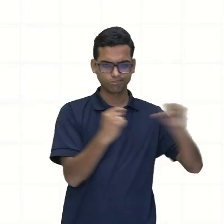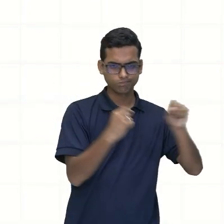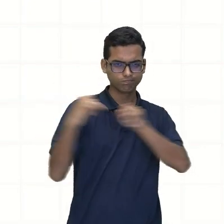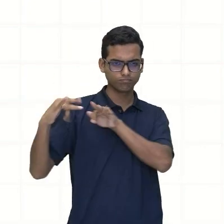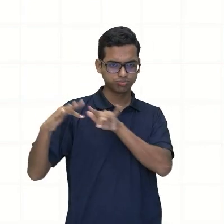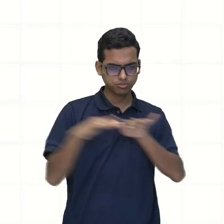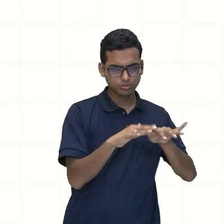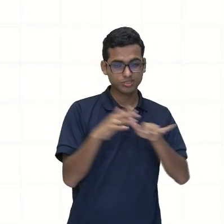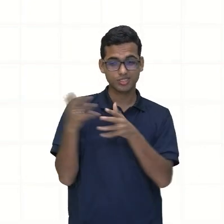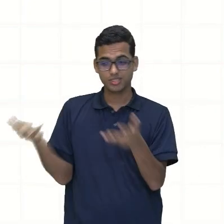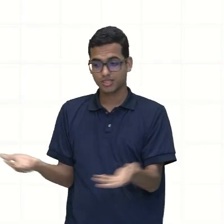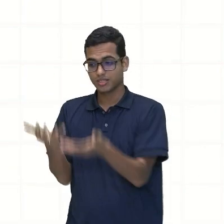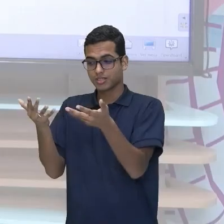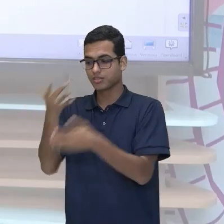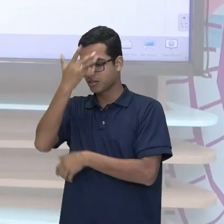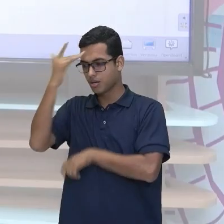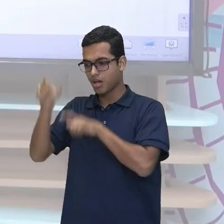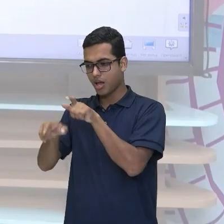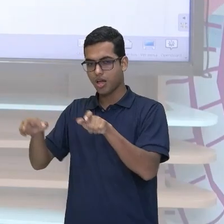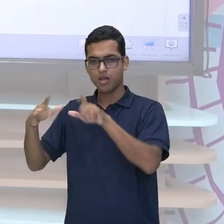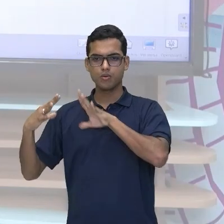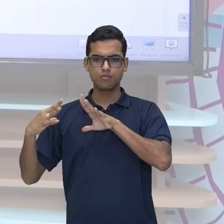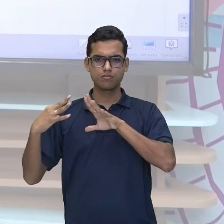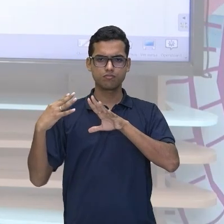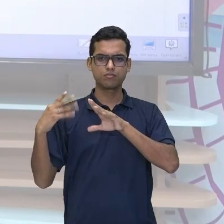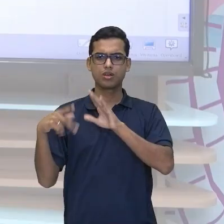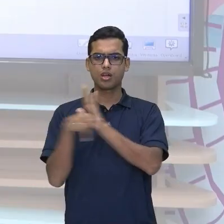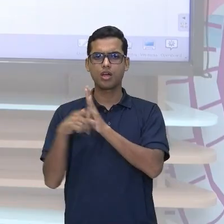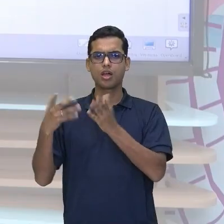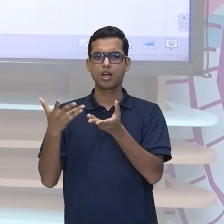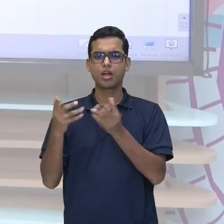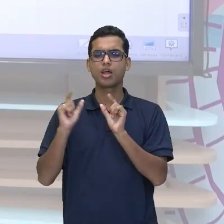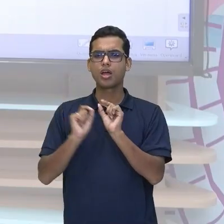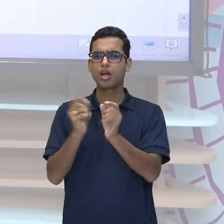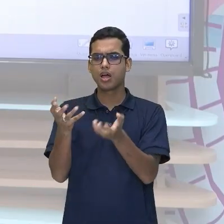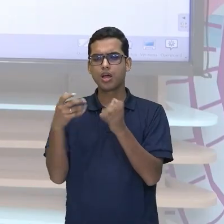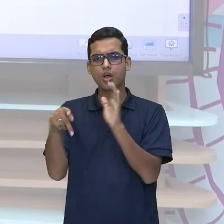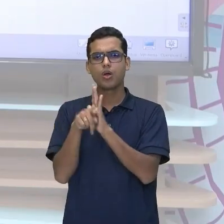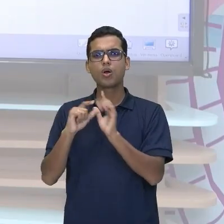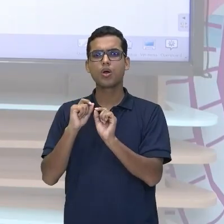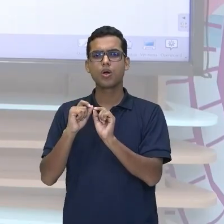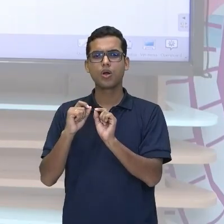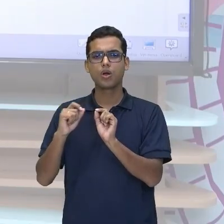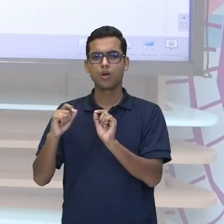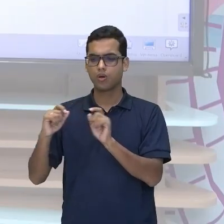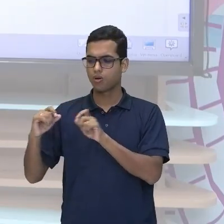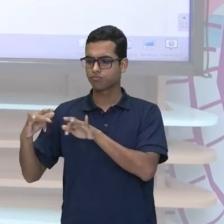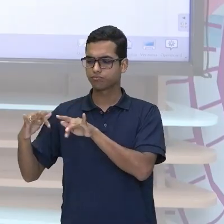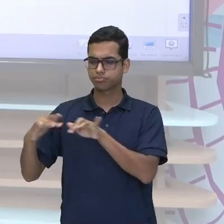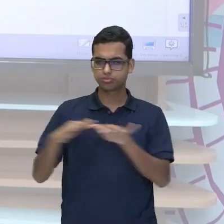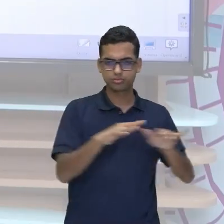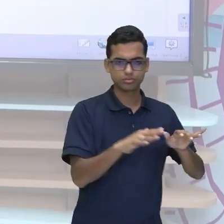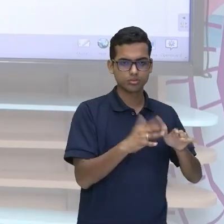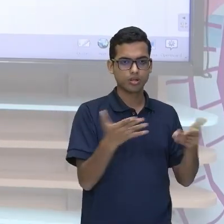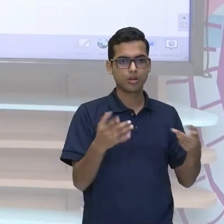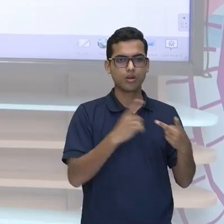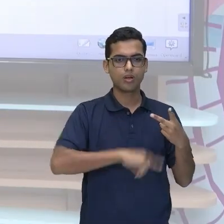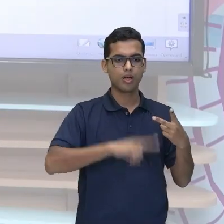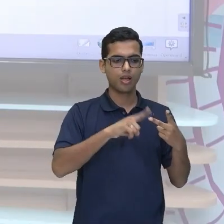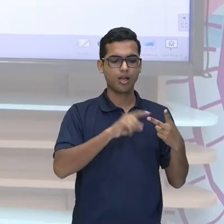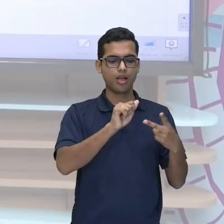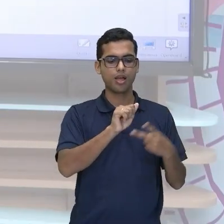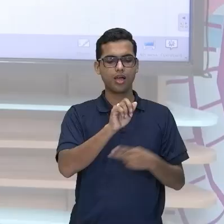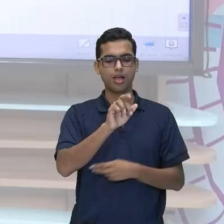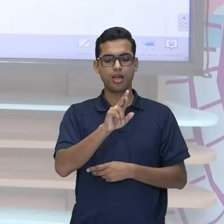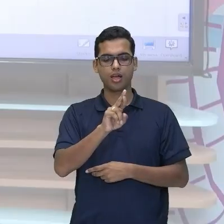vai fazer com que você saia ali daquela região. E o atrativo, né, onde é que tem ali um lugar